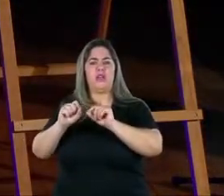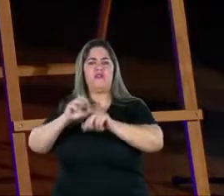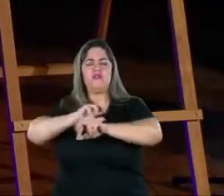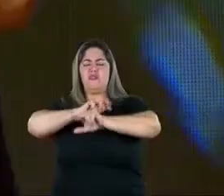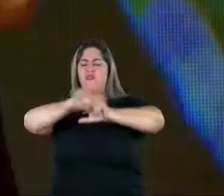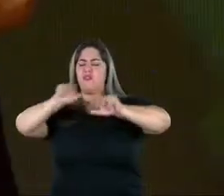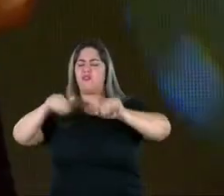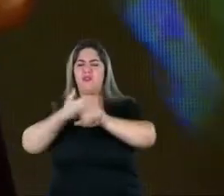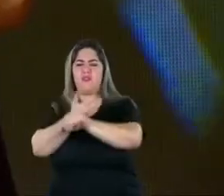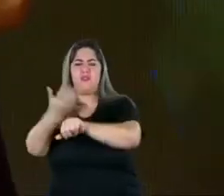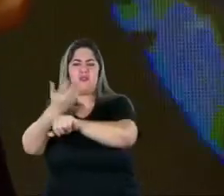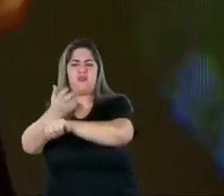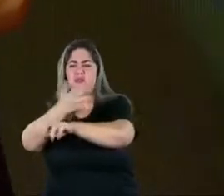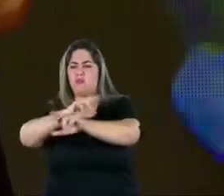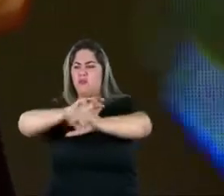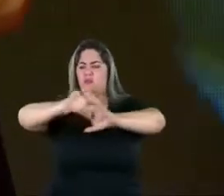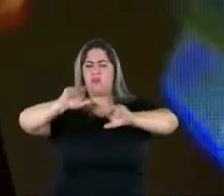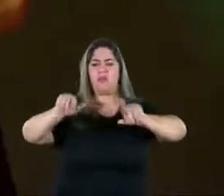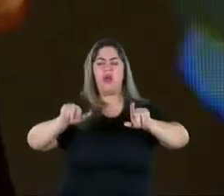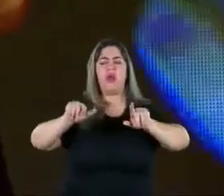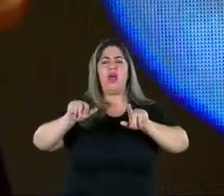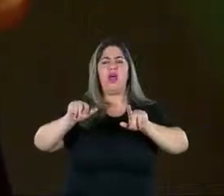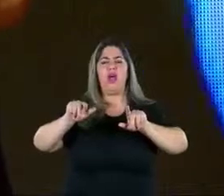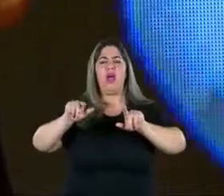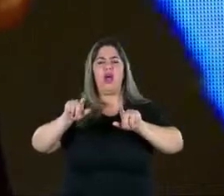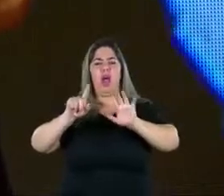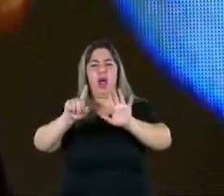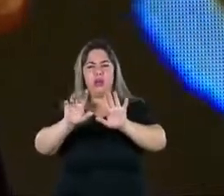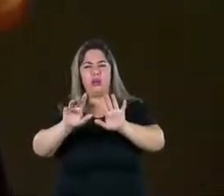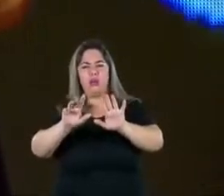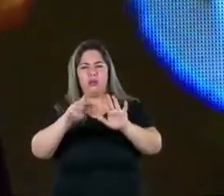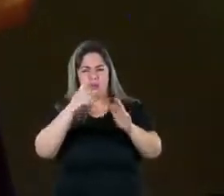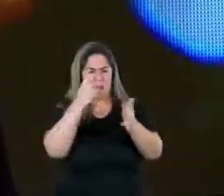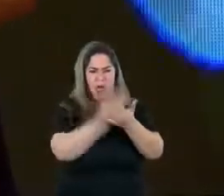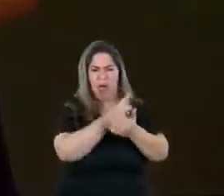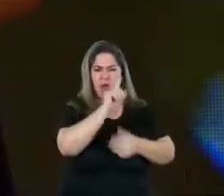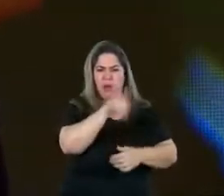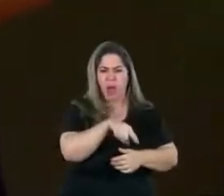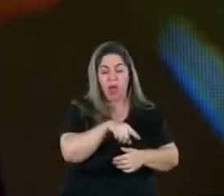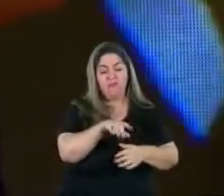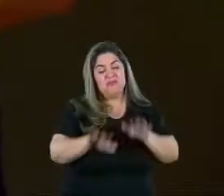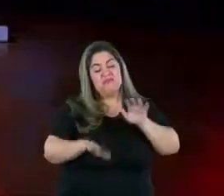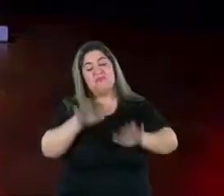transdisciplinaridade. O erro de subestimar o erro para uma razão